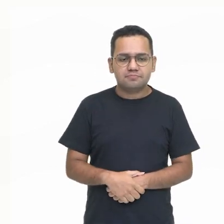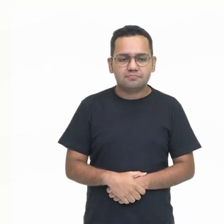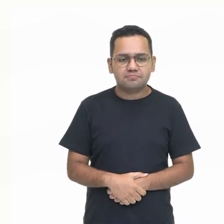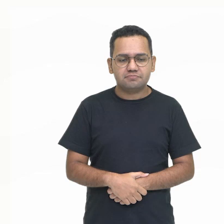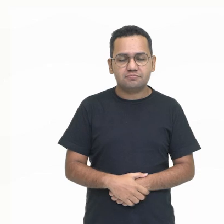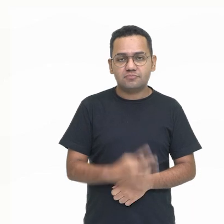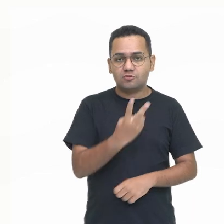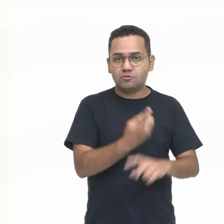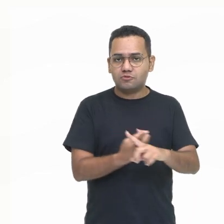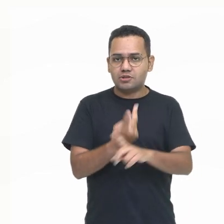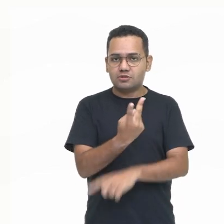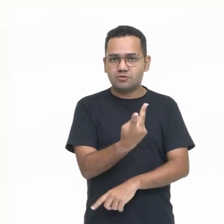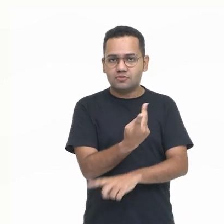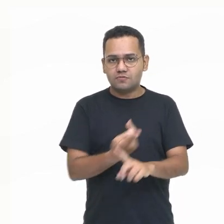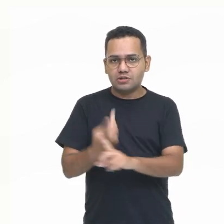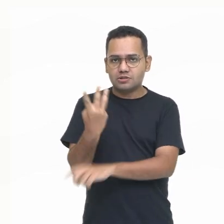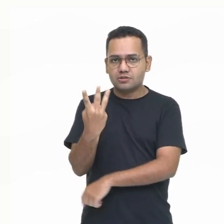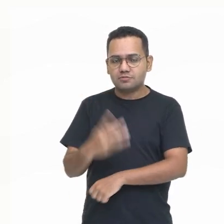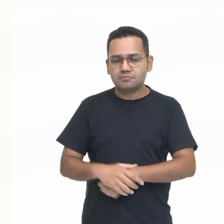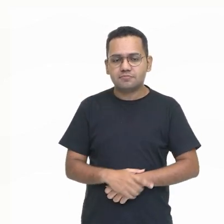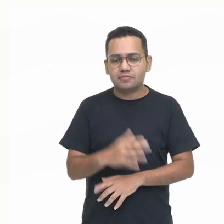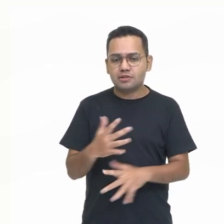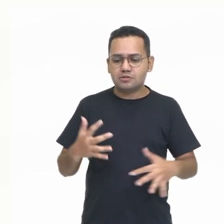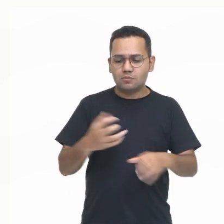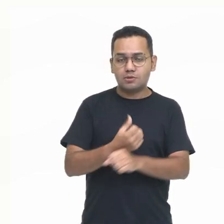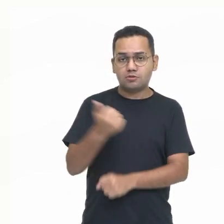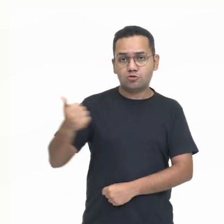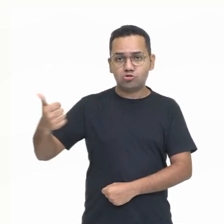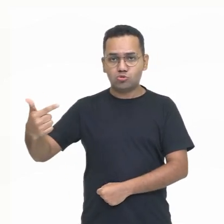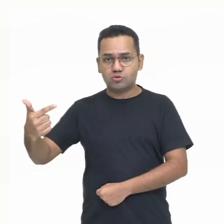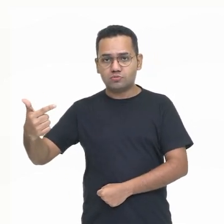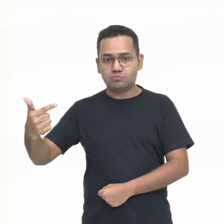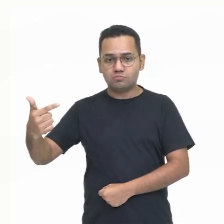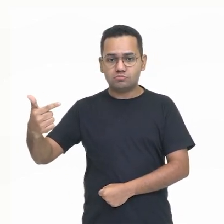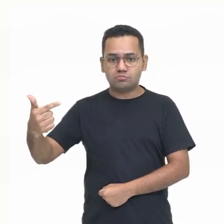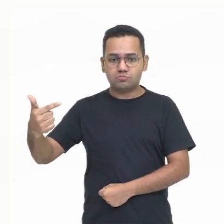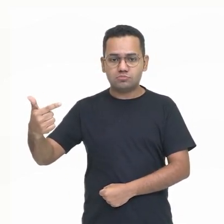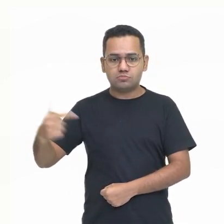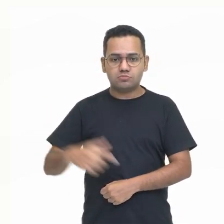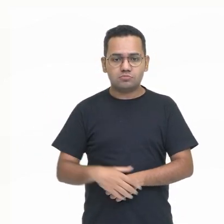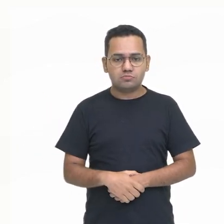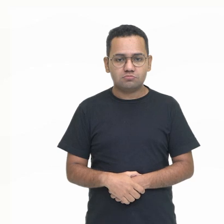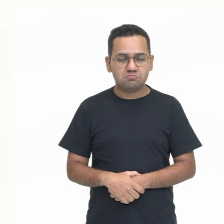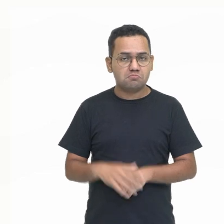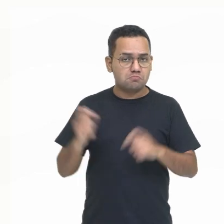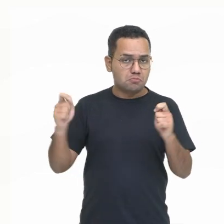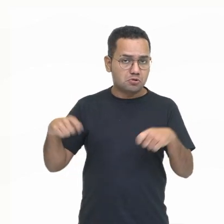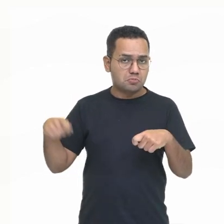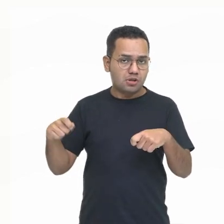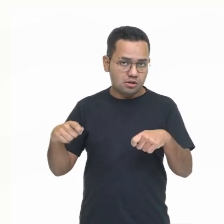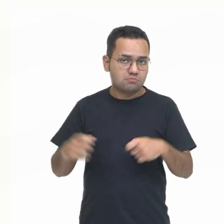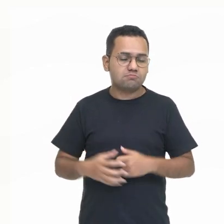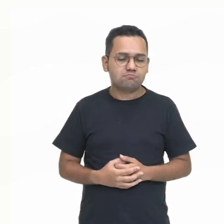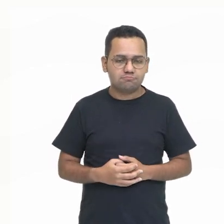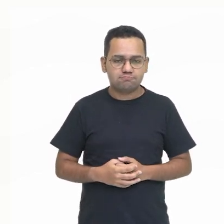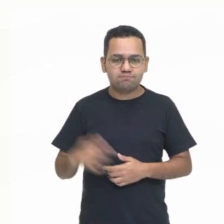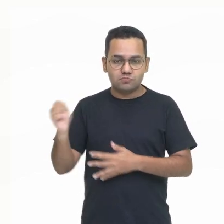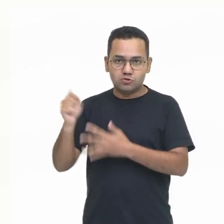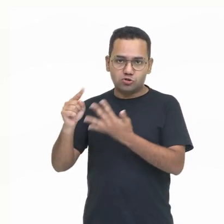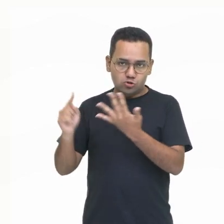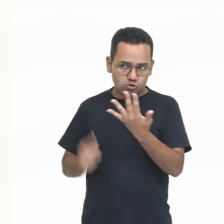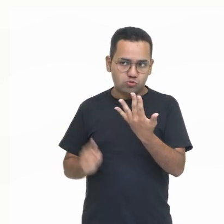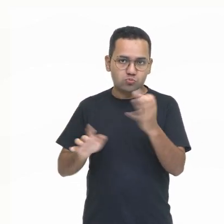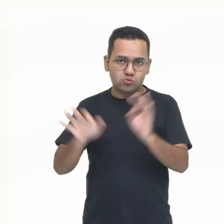2 vezes 3. Então nós temos aí, ó, 12 opções de formar